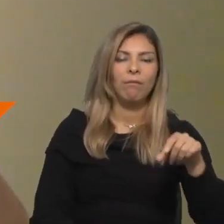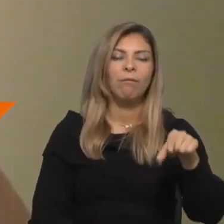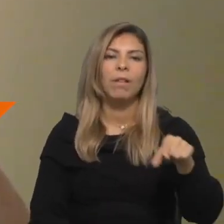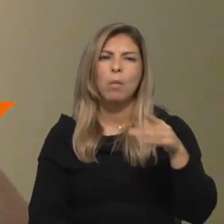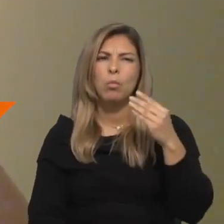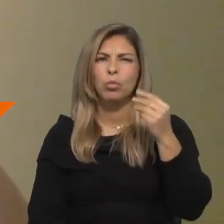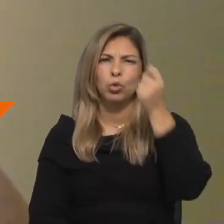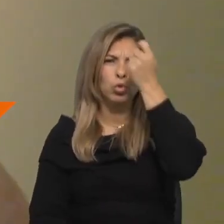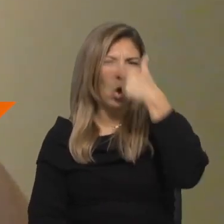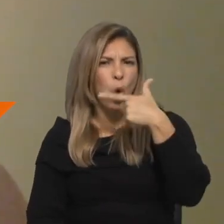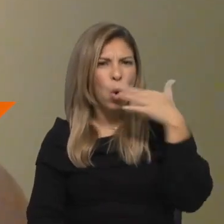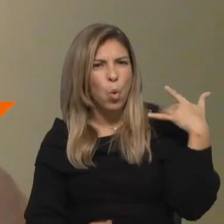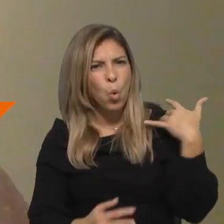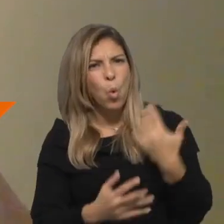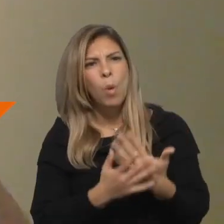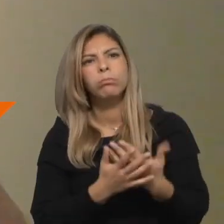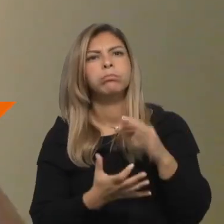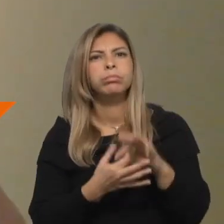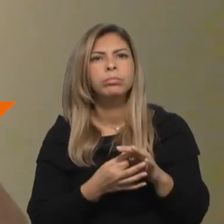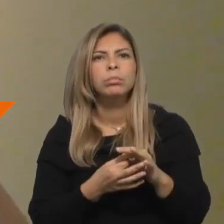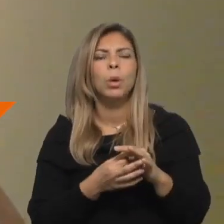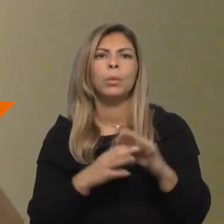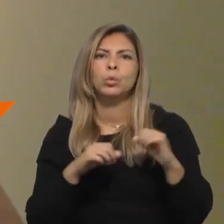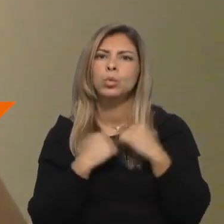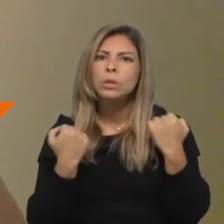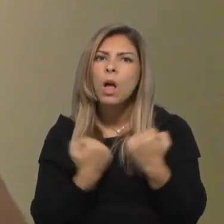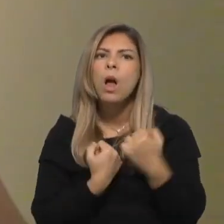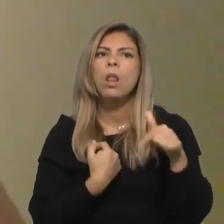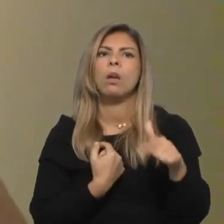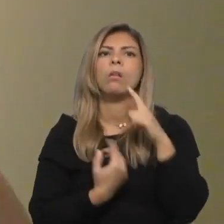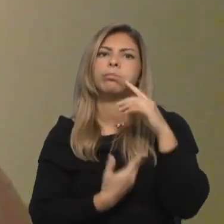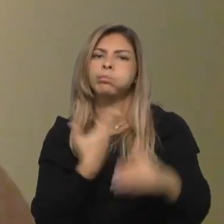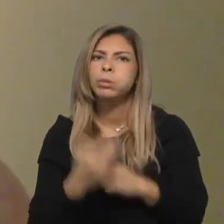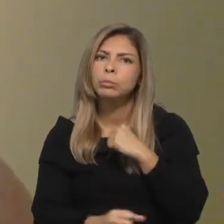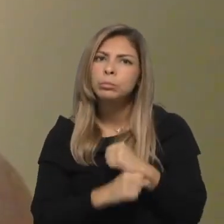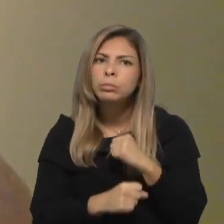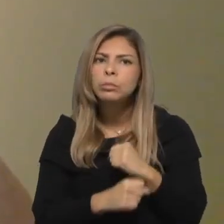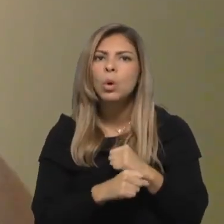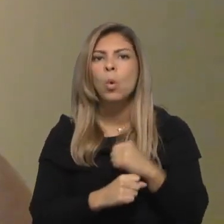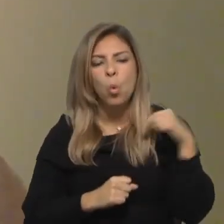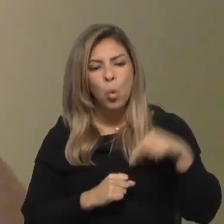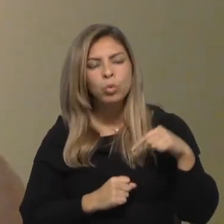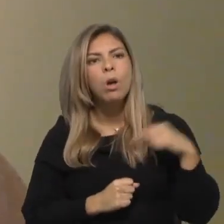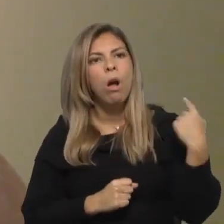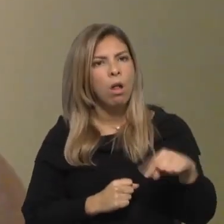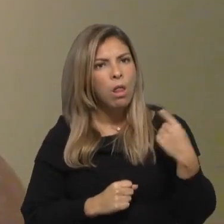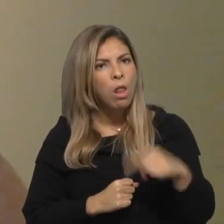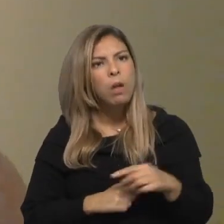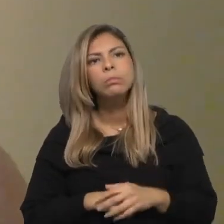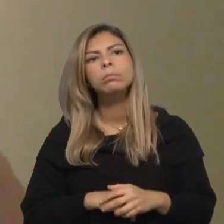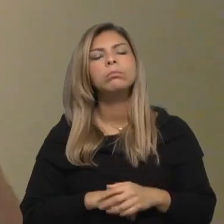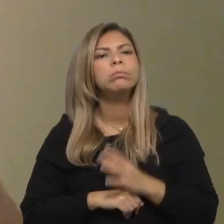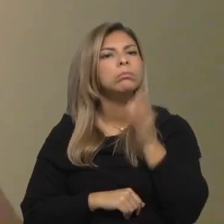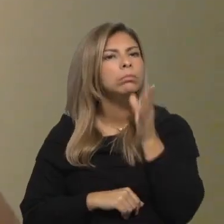a dimensão que já tem, com a dimensão histórica, com a dimensão social que traz e que hoje tem presente, significa